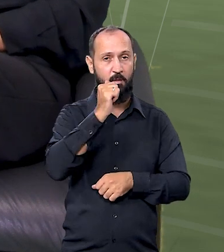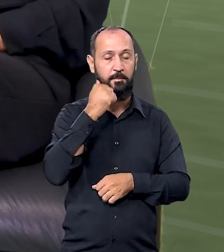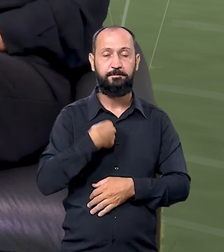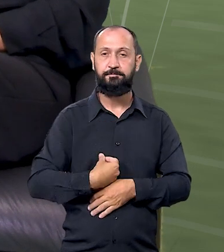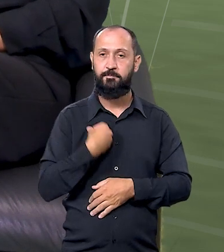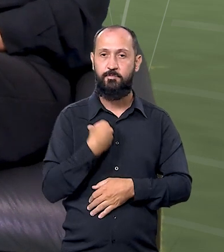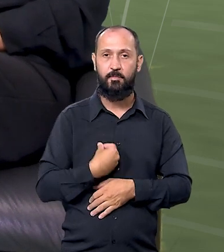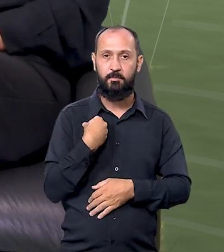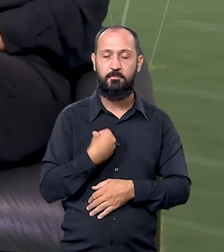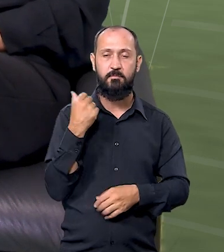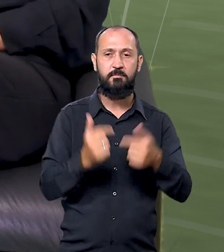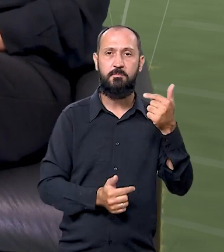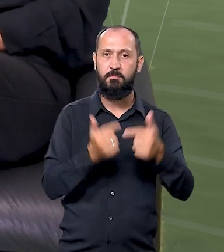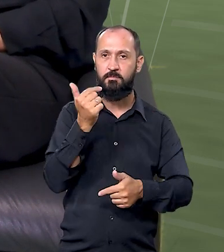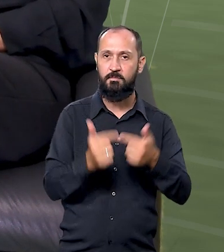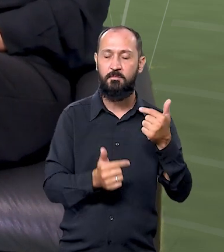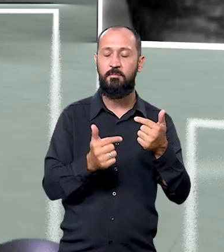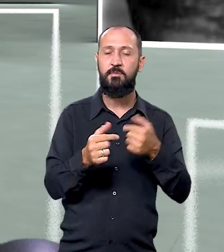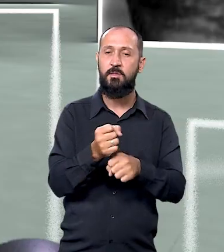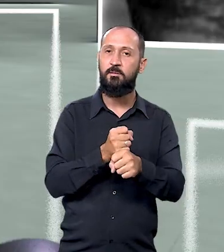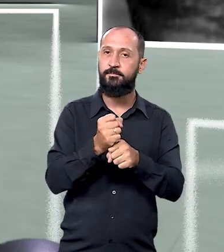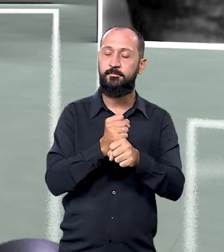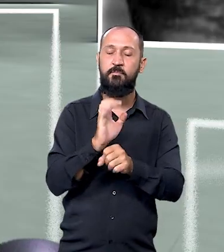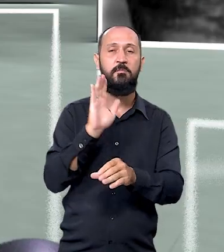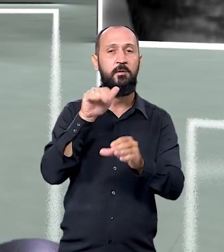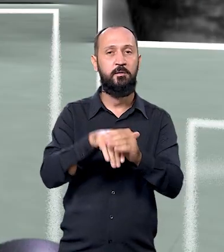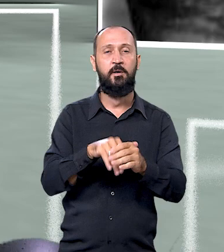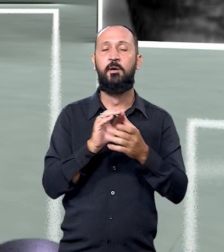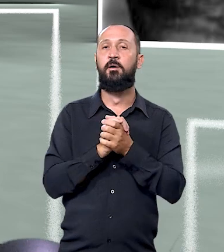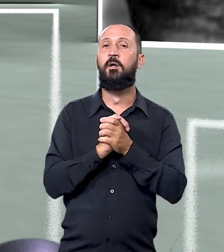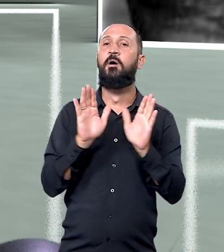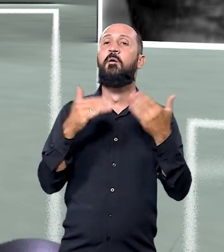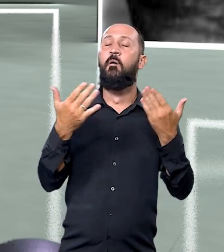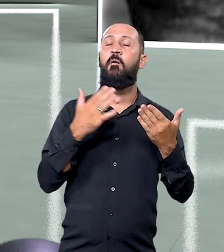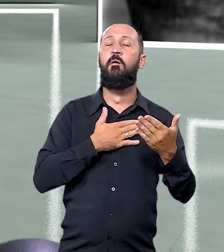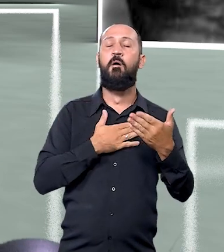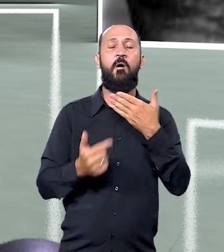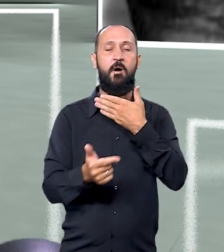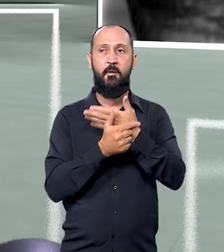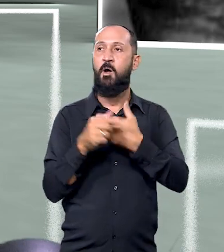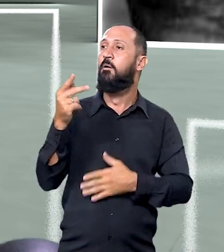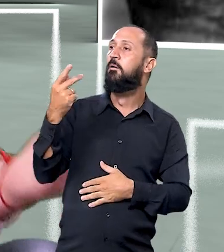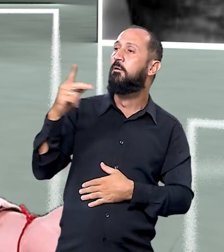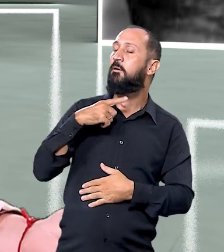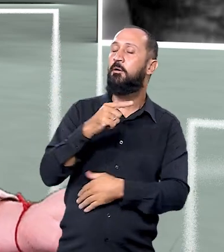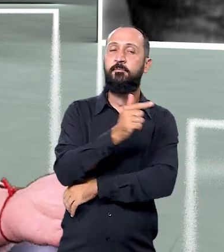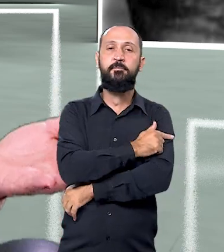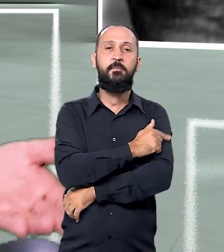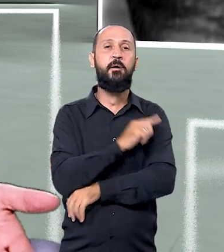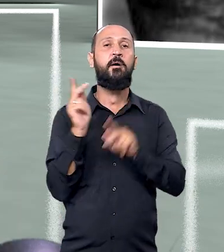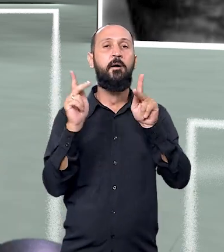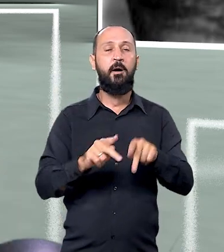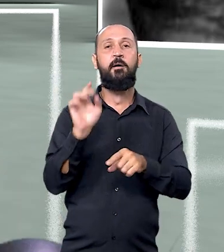das mulheres, da participação da mulher na política, esse é um ano de eleição, né? Qual que é o nosso papel, o seu papel